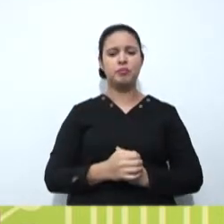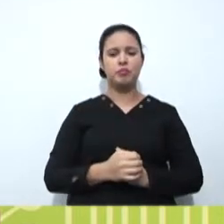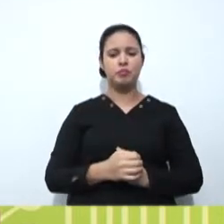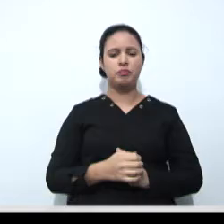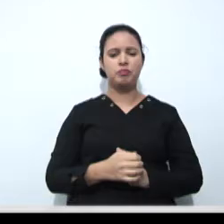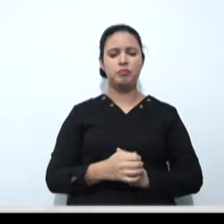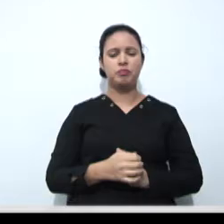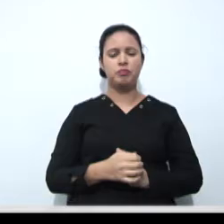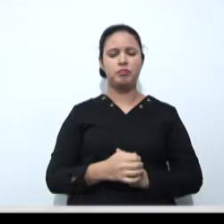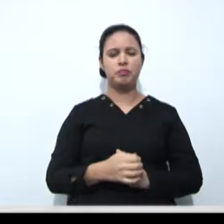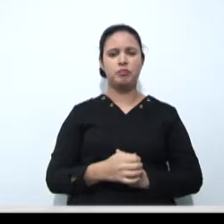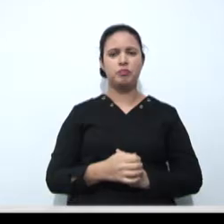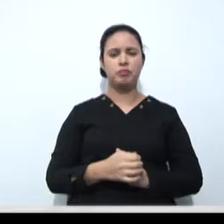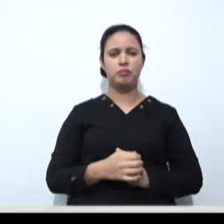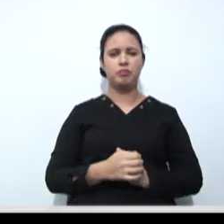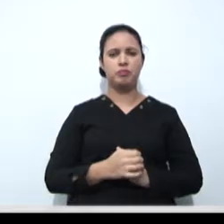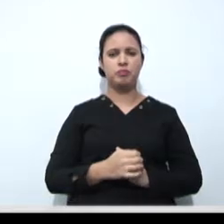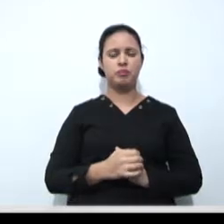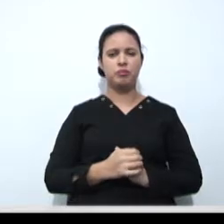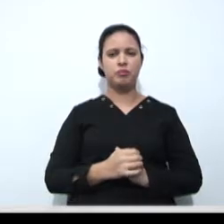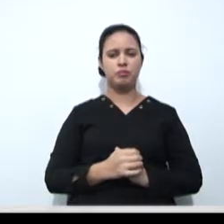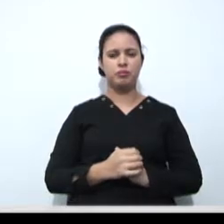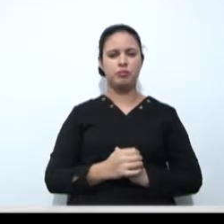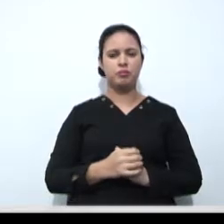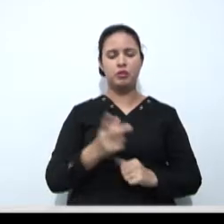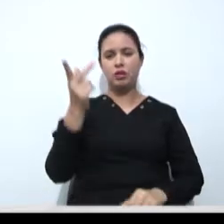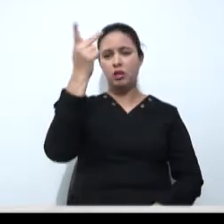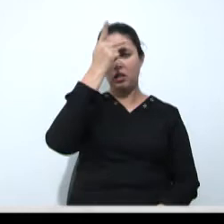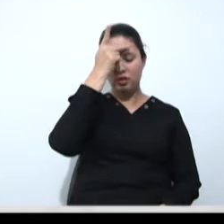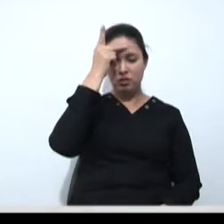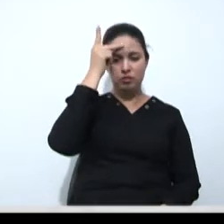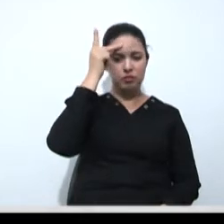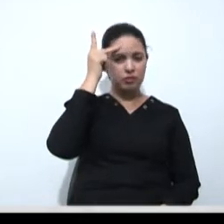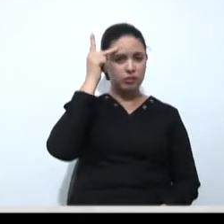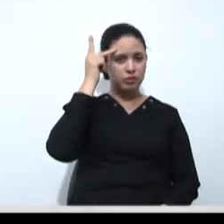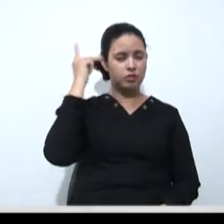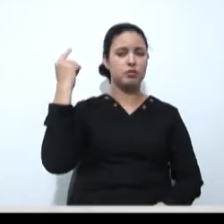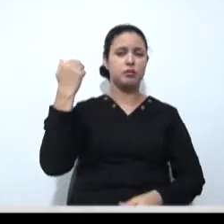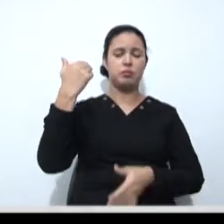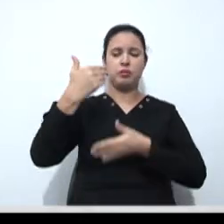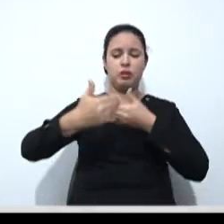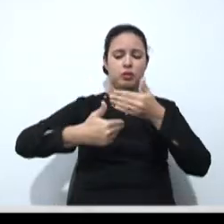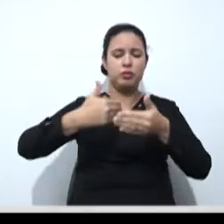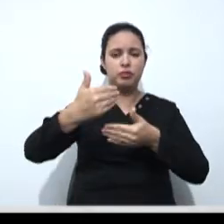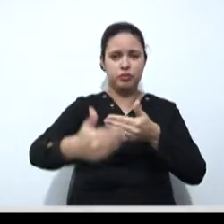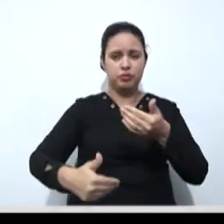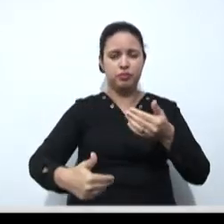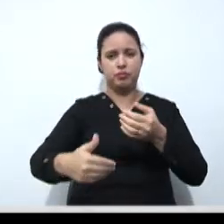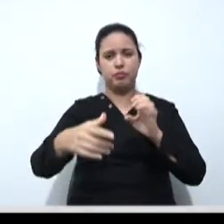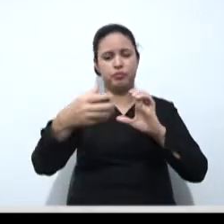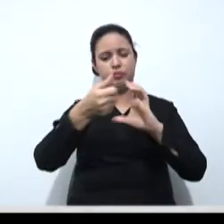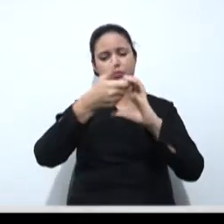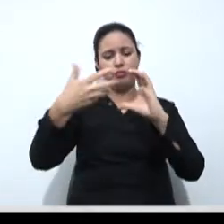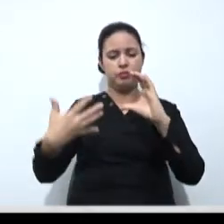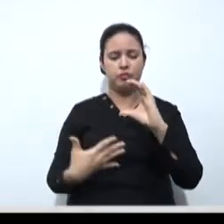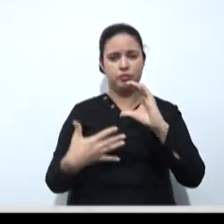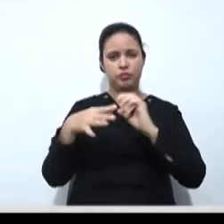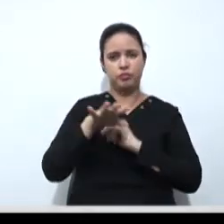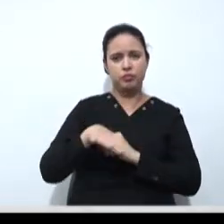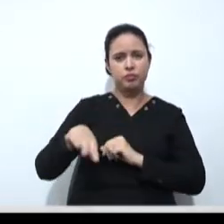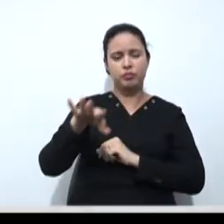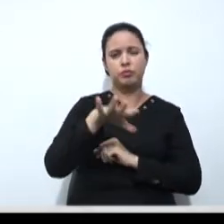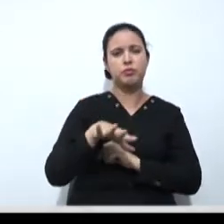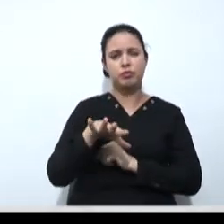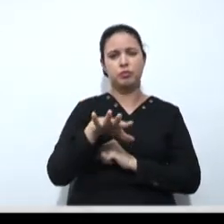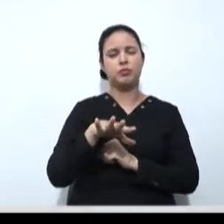aqui. Então, as pessoas, elas desenvolvem essa característica no meio em que vive, o ambiente,